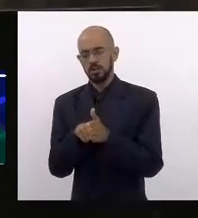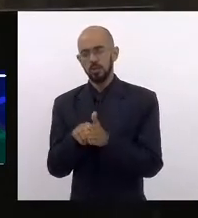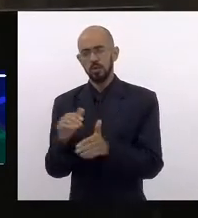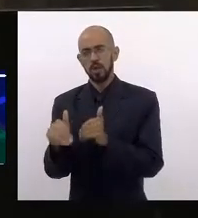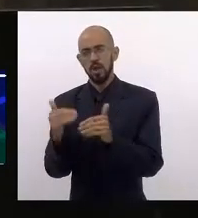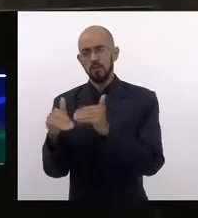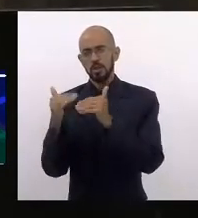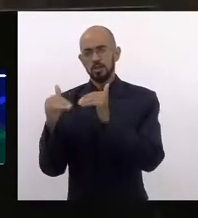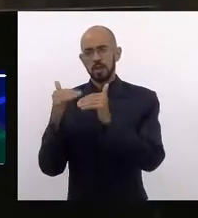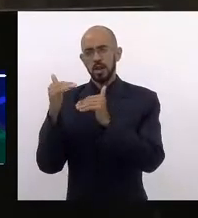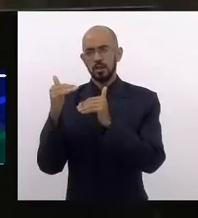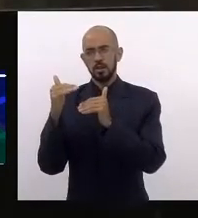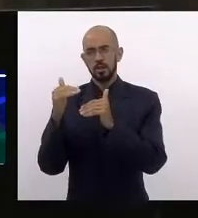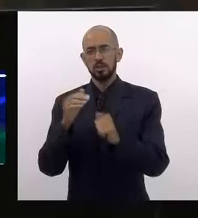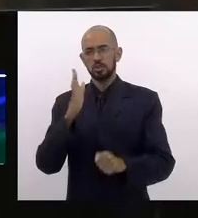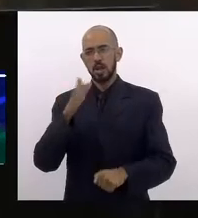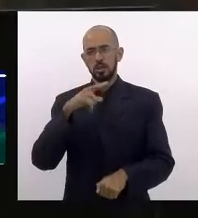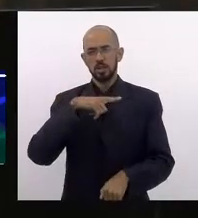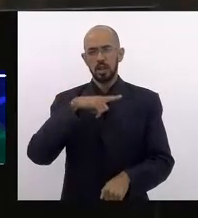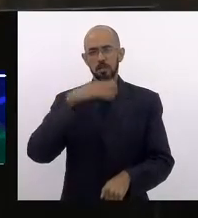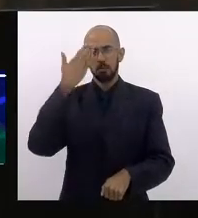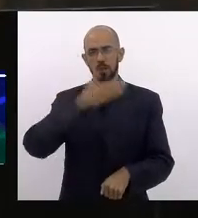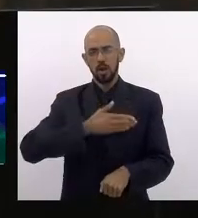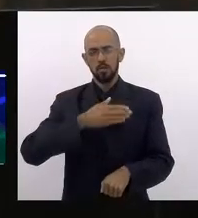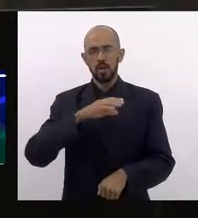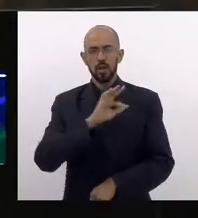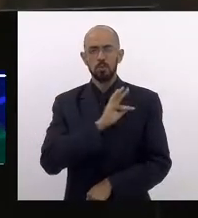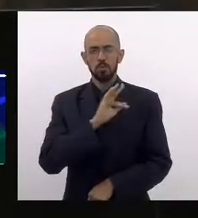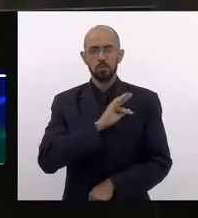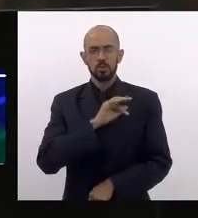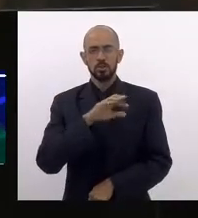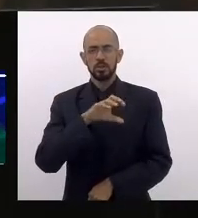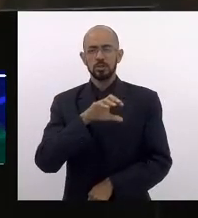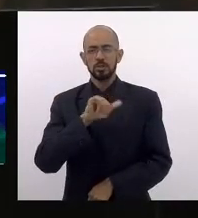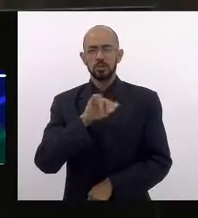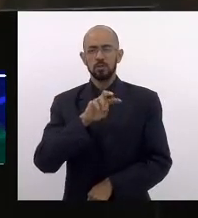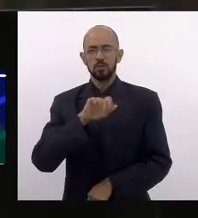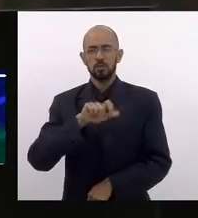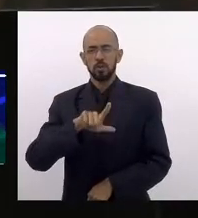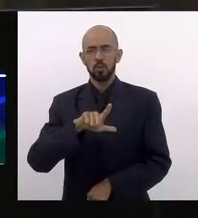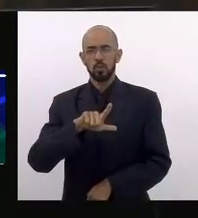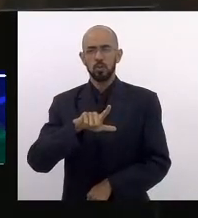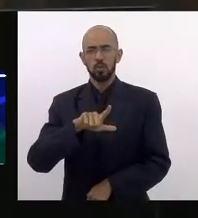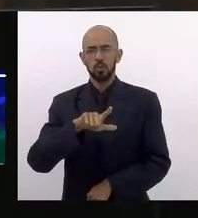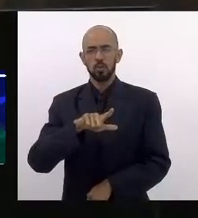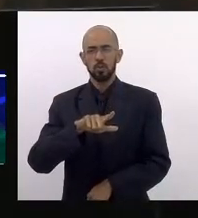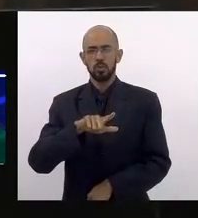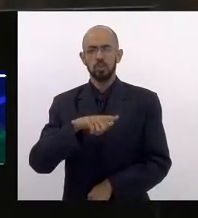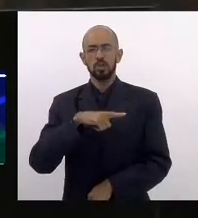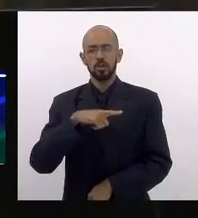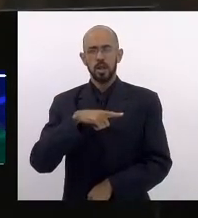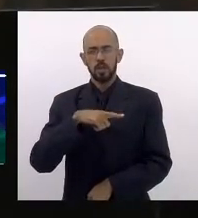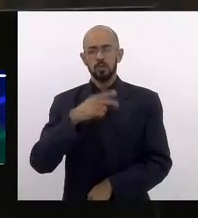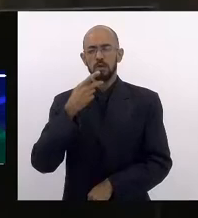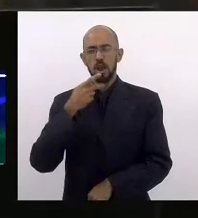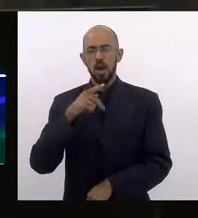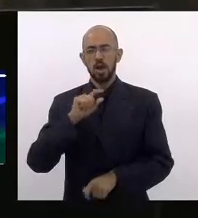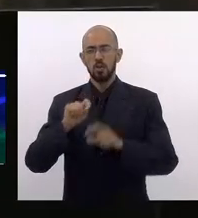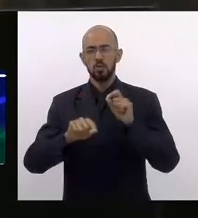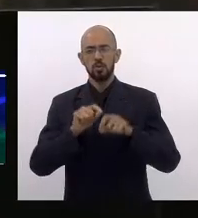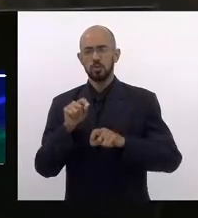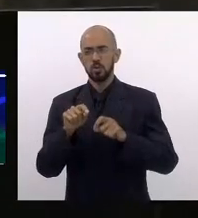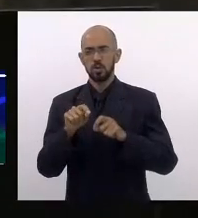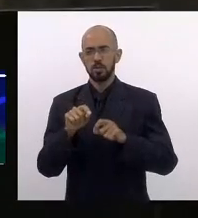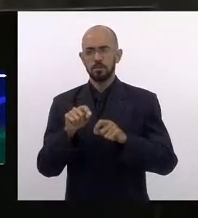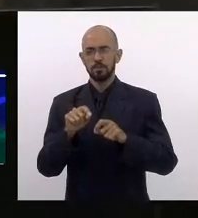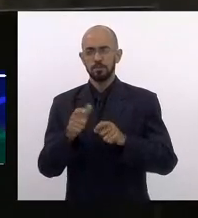avançada que já comprova, e a Polícia Civil do Estado do Rio de Janeiro que está dizendo, que já comprova que